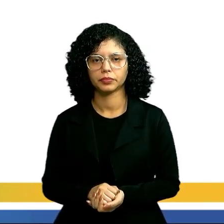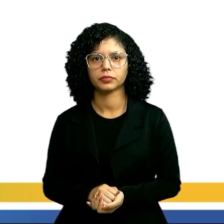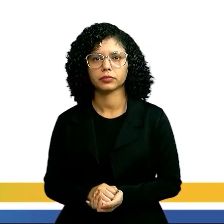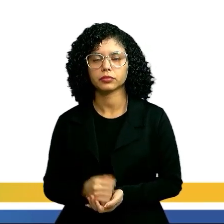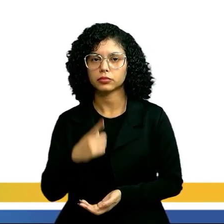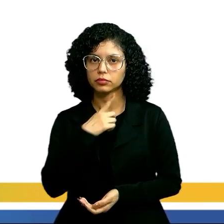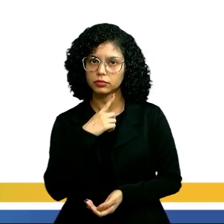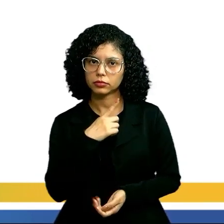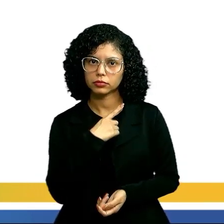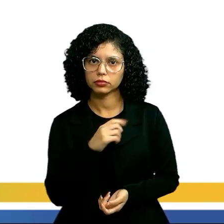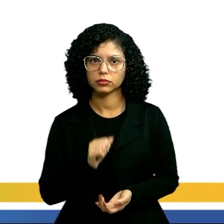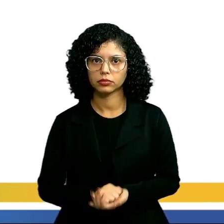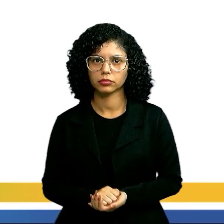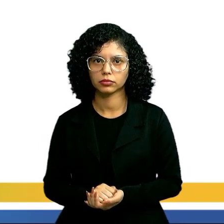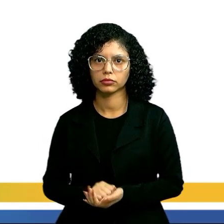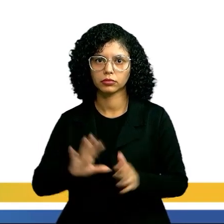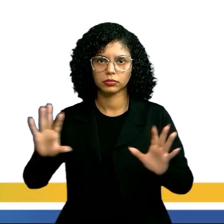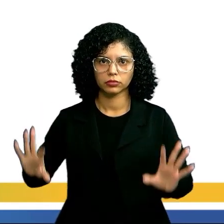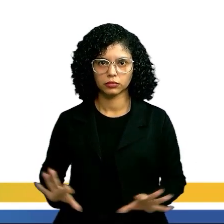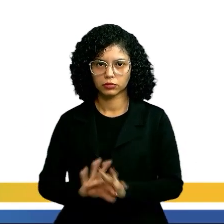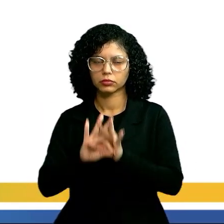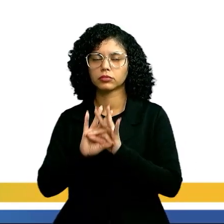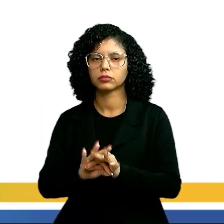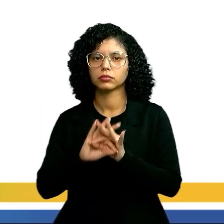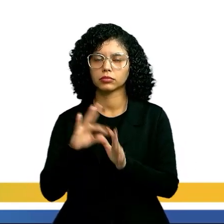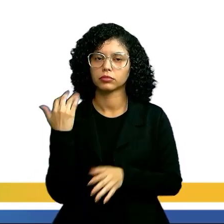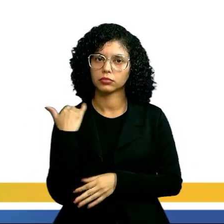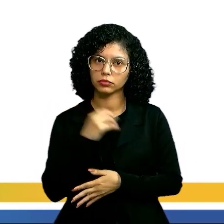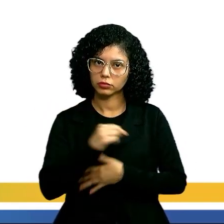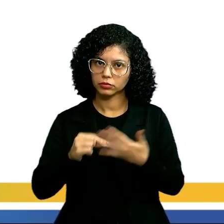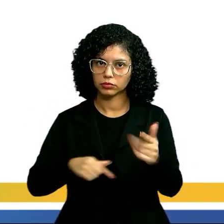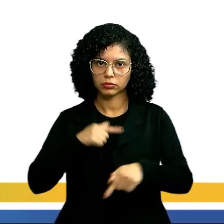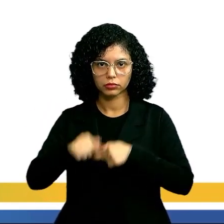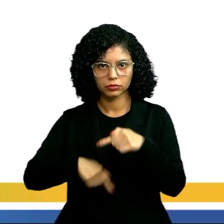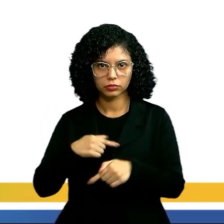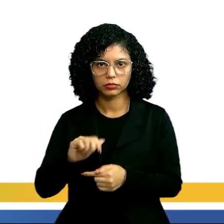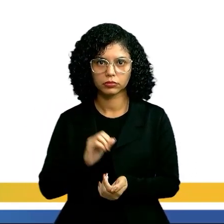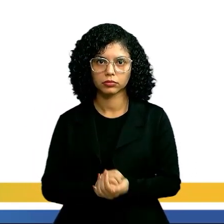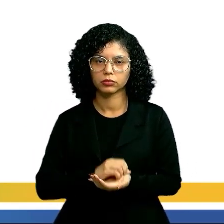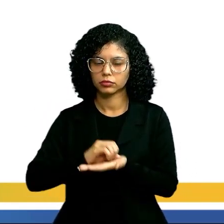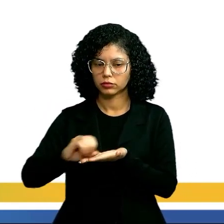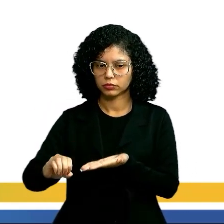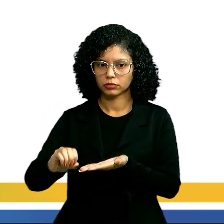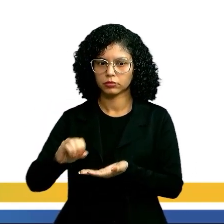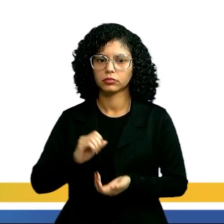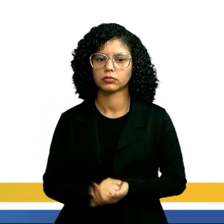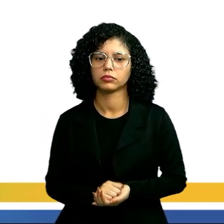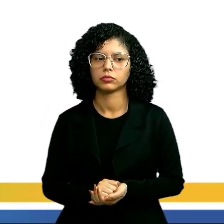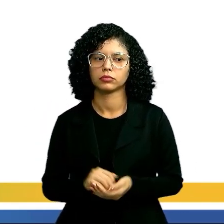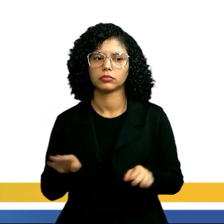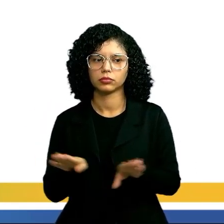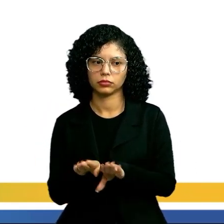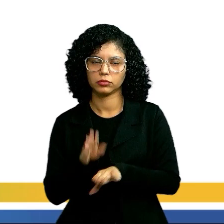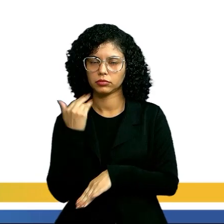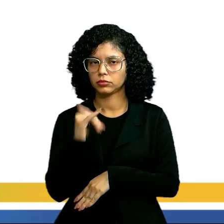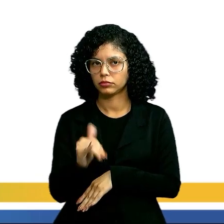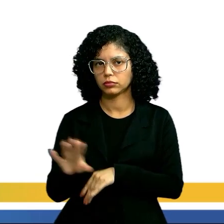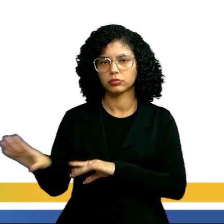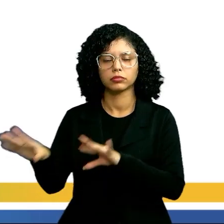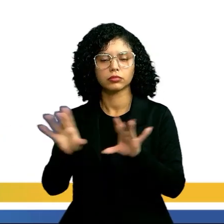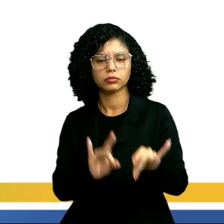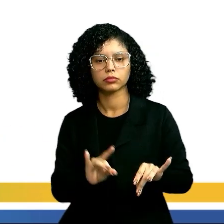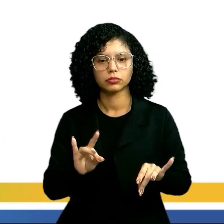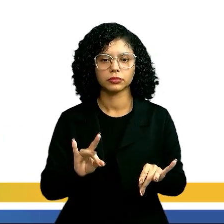energia existente nas ligações entre os elementos químicos inorgânicos, tá? Então é a energia que